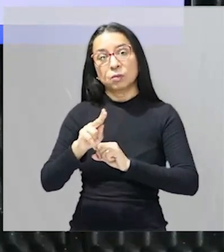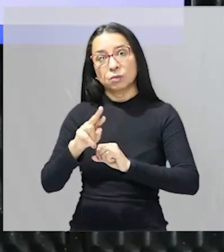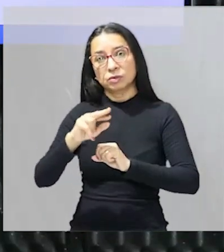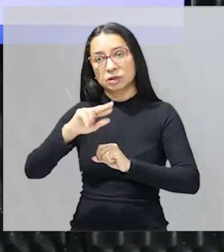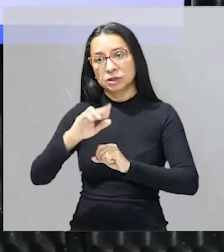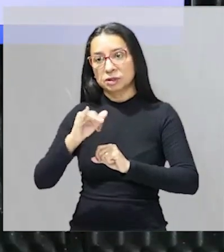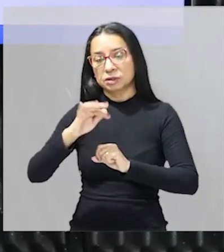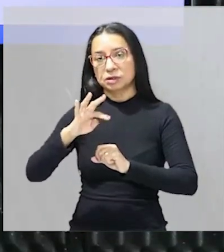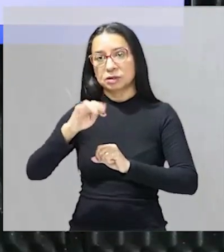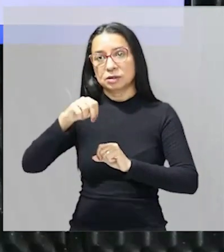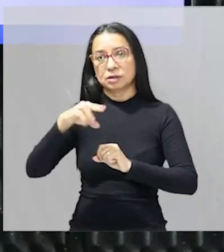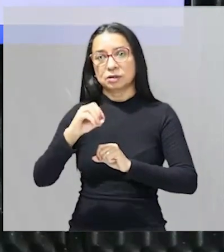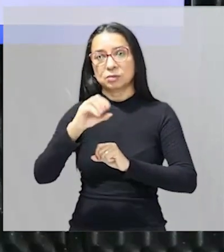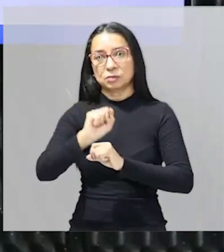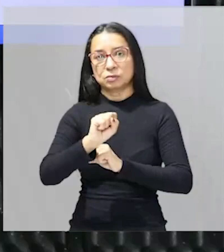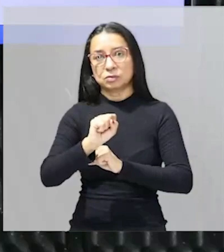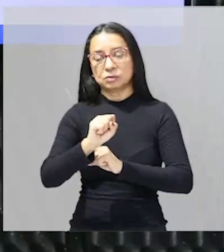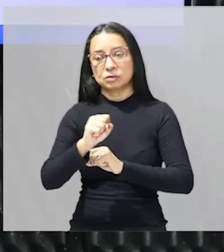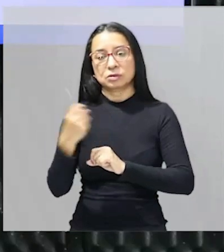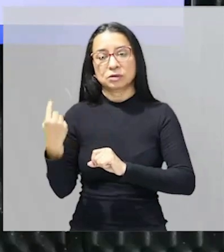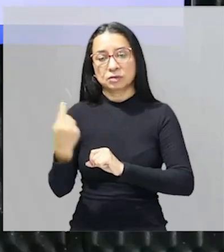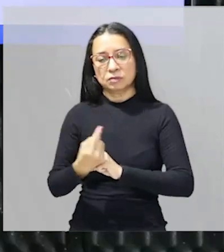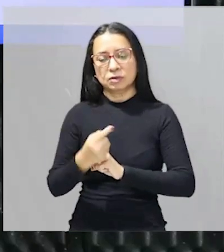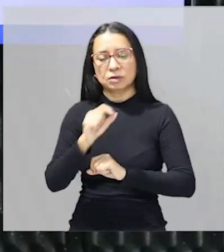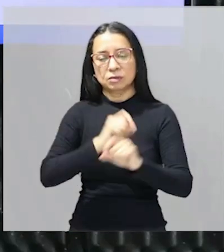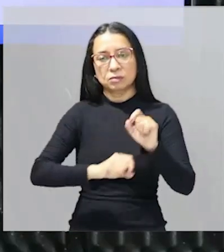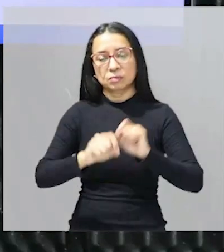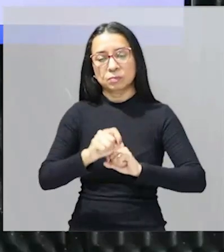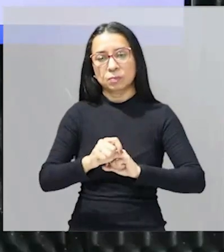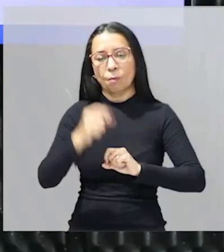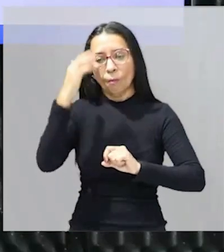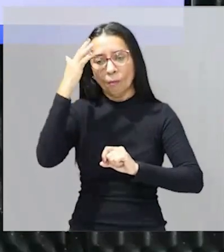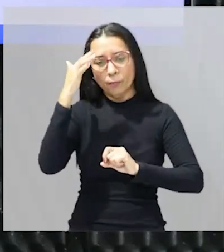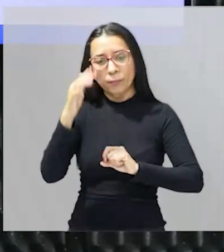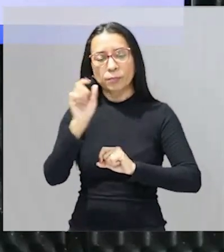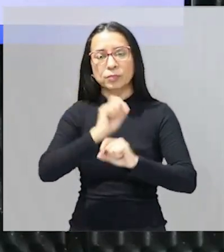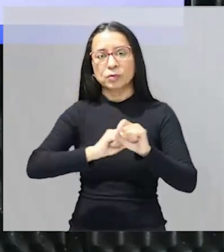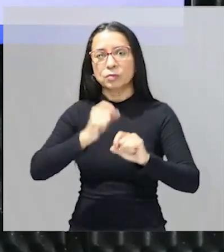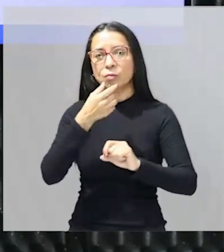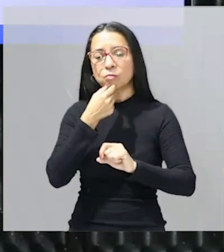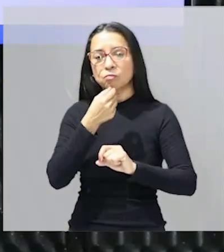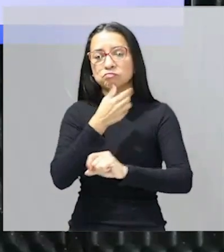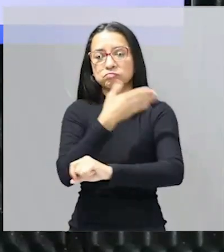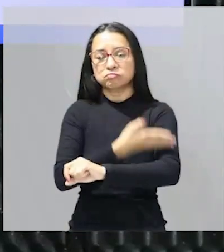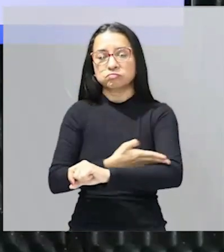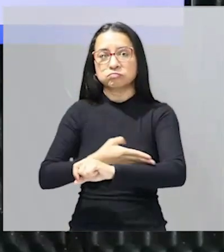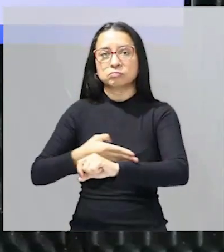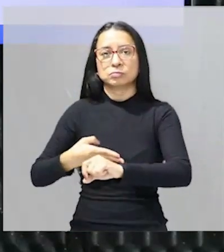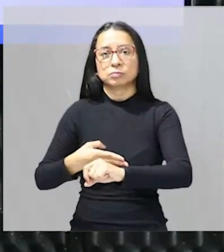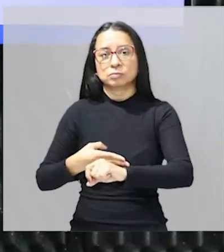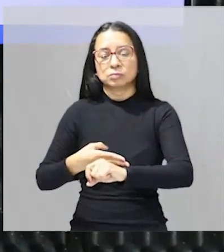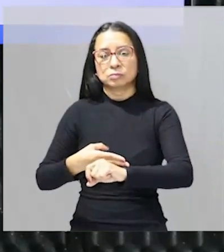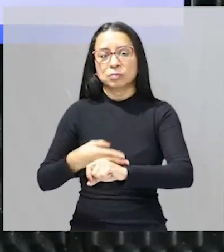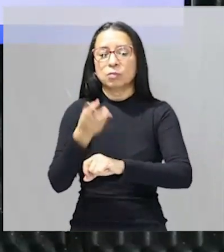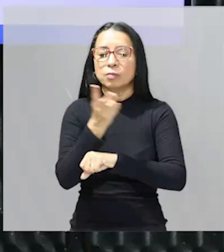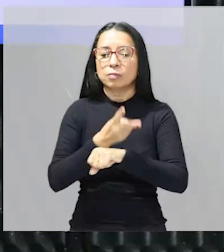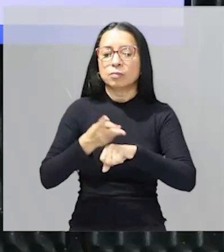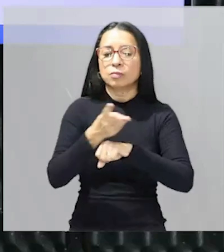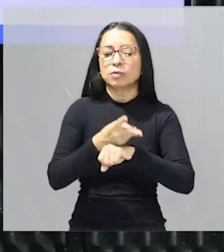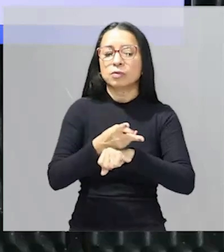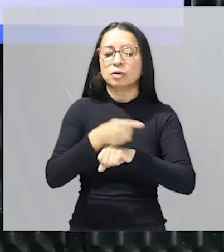calvinistas, e que vieram para cá com aquela mentalidade de um homem branco atrás de uma